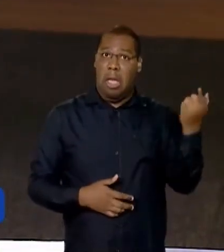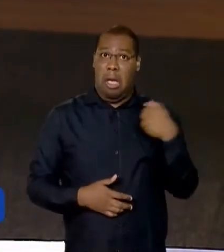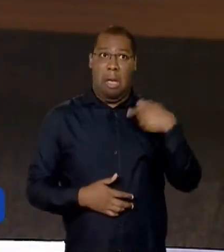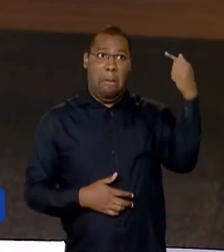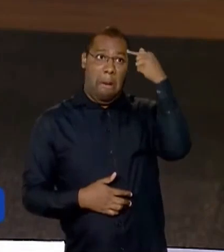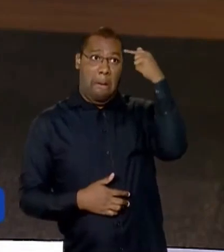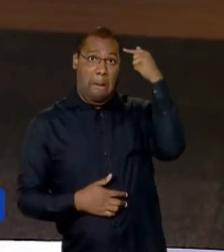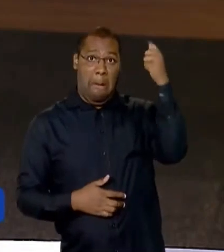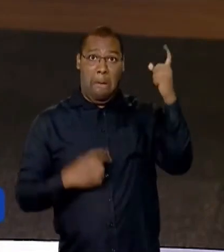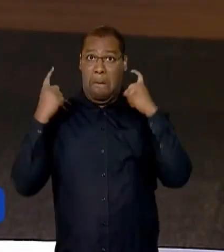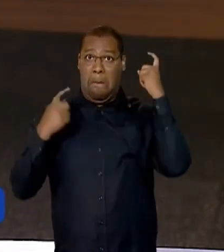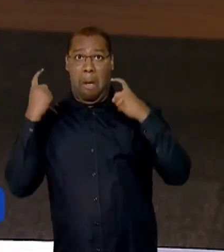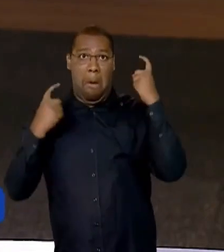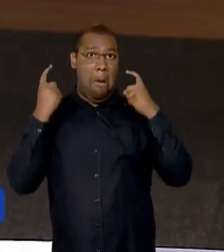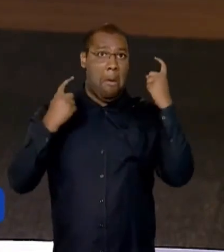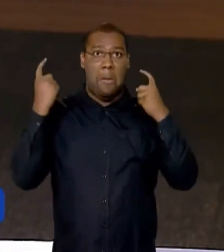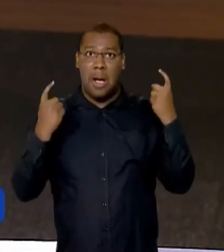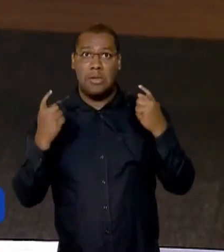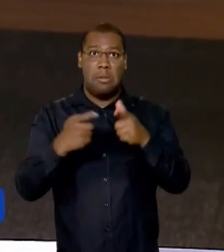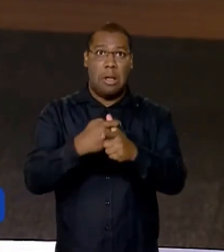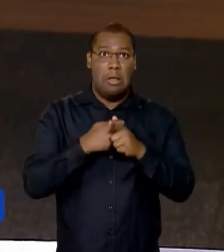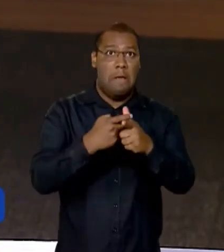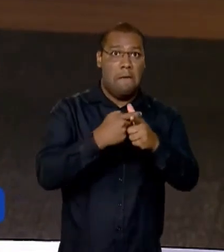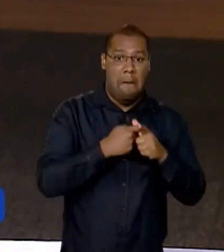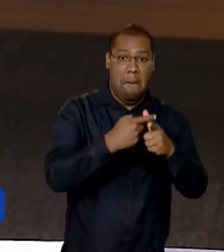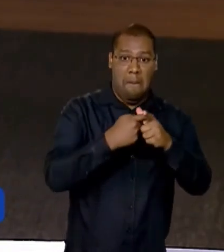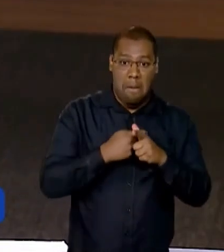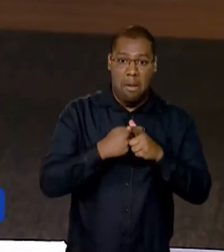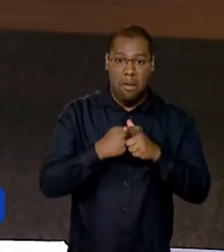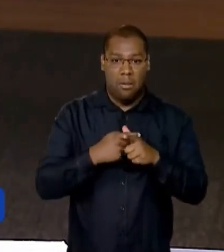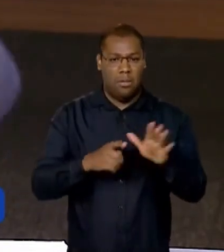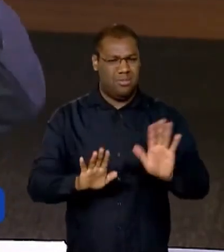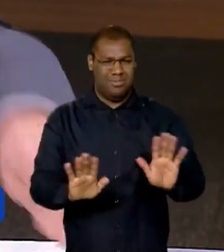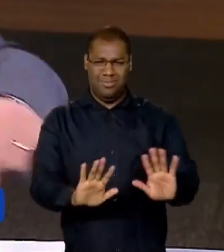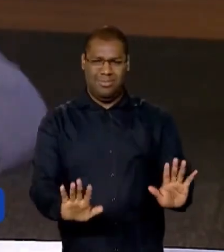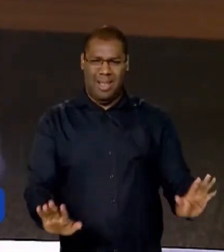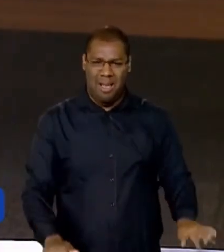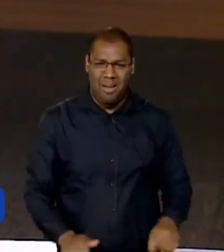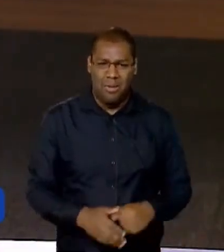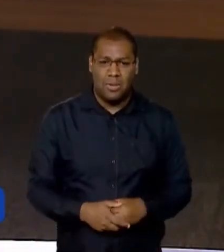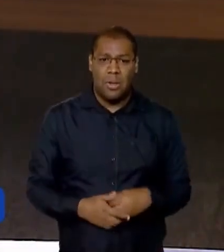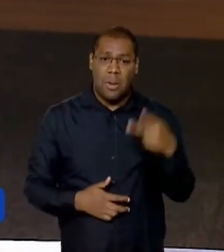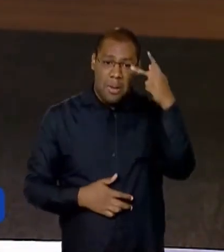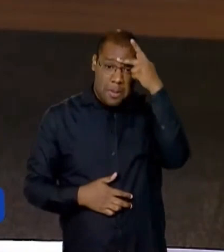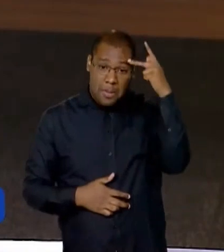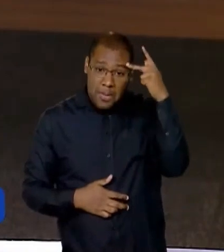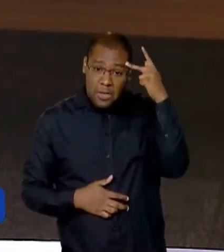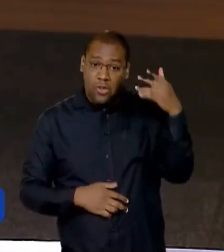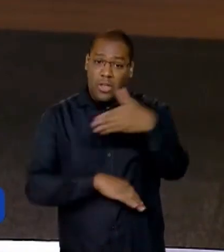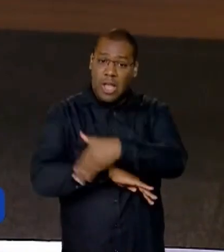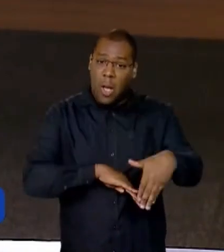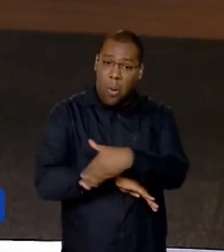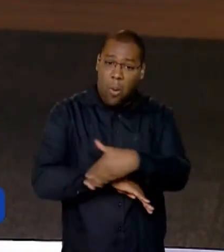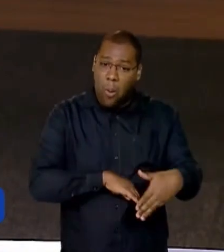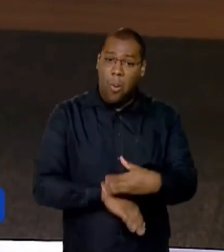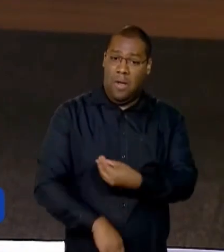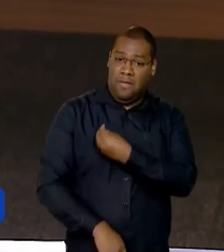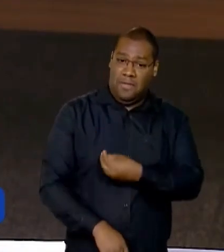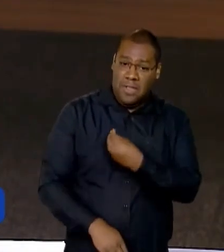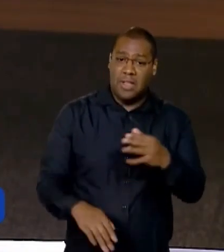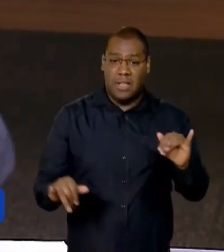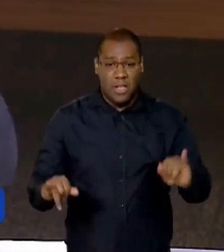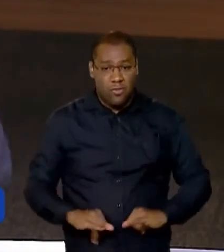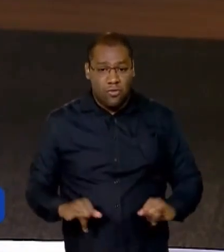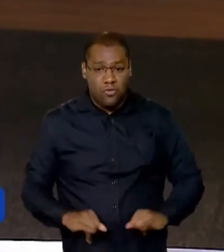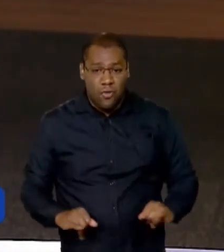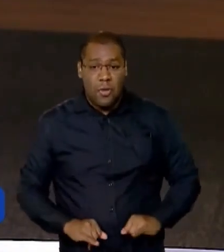e não olha o déficit social olha as pessoas que estão desempregadas que estão dormindo na rua que estão passando fome